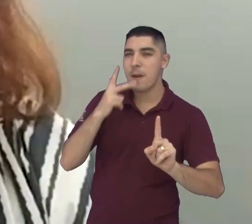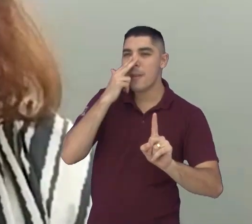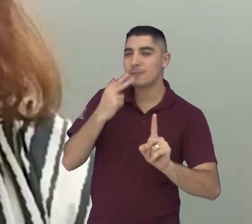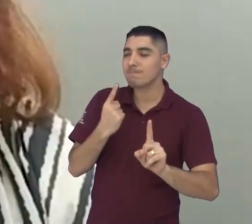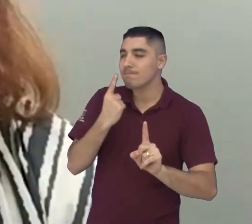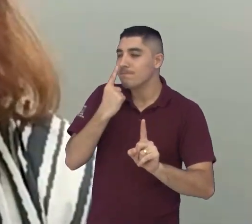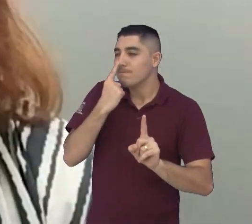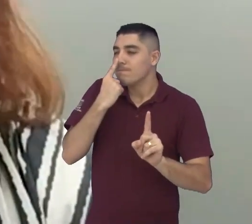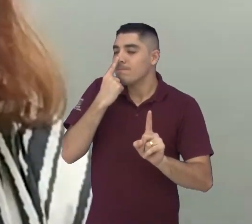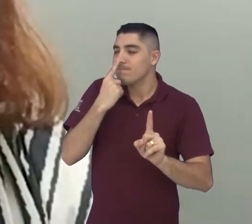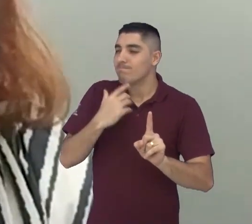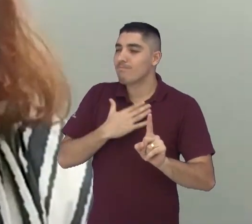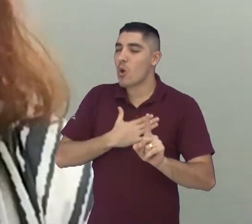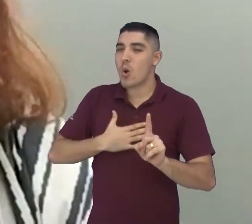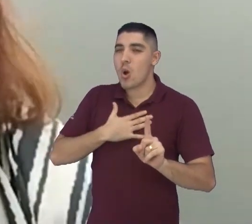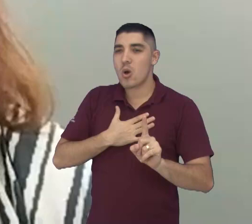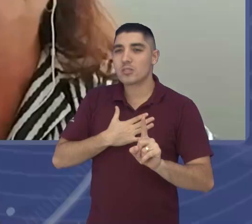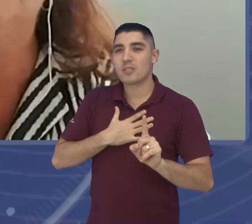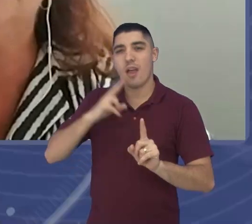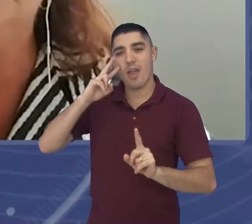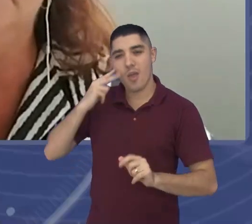vínculos e reconhecimentos.